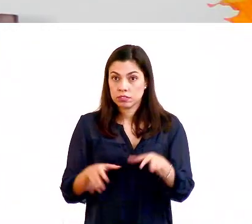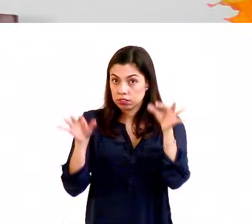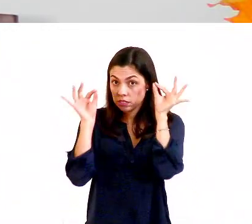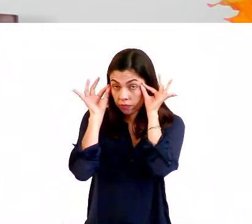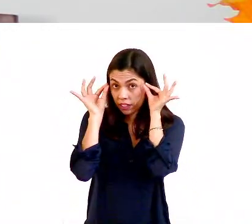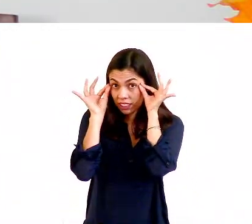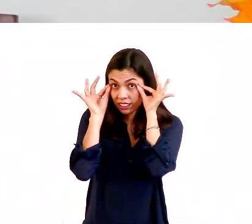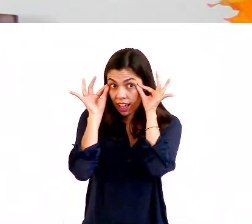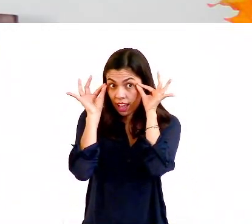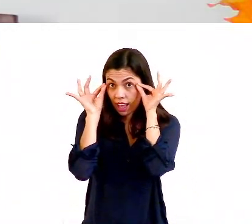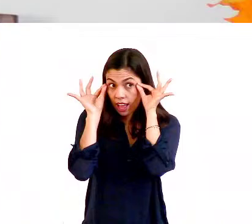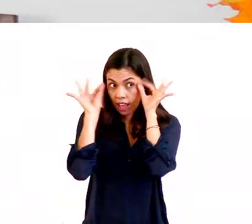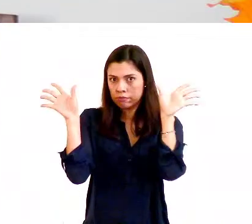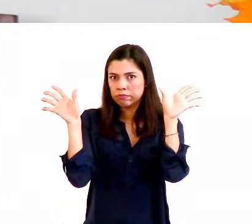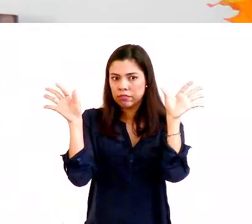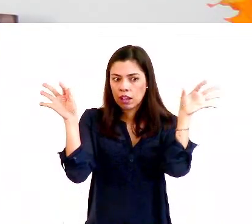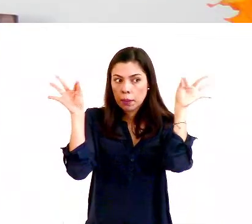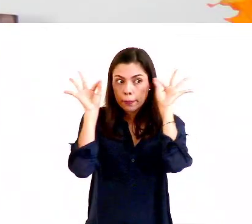Preguiça.